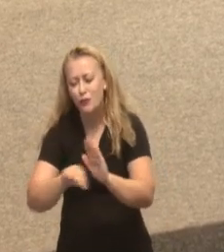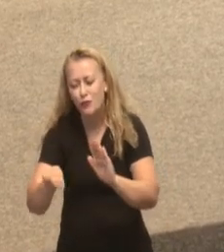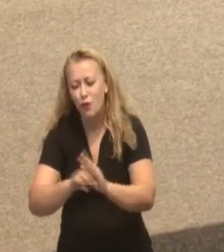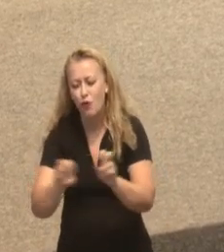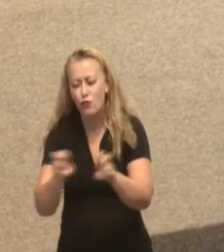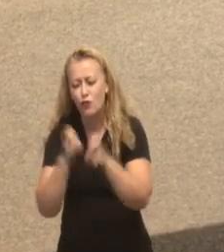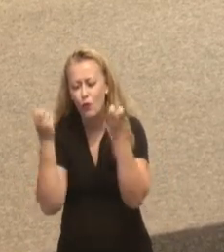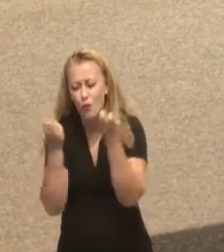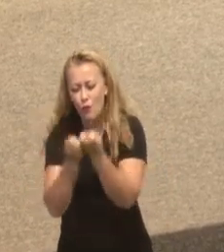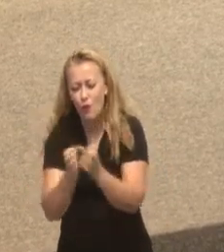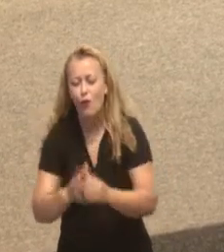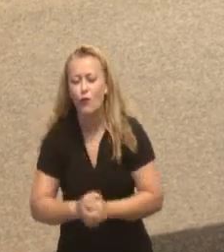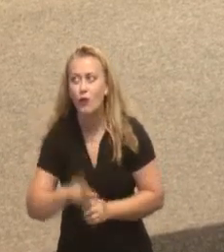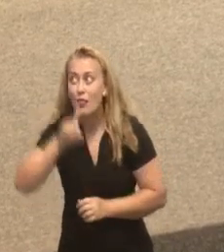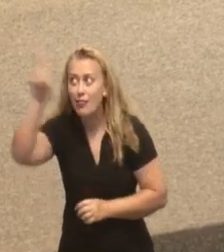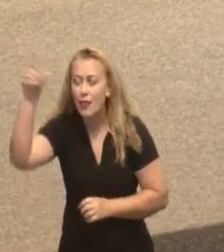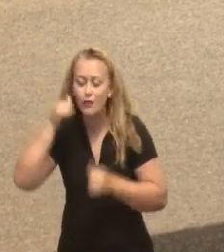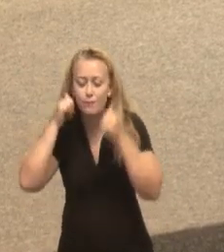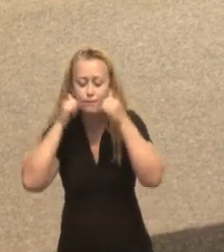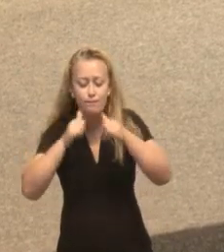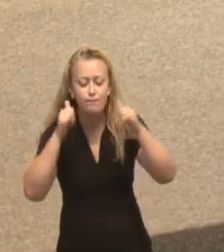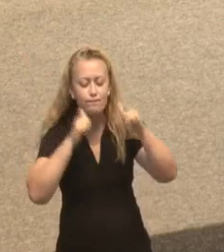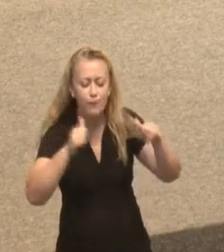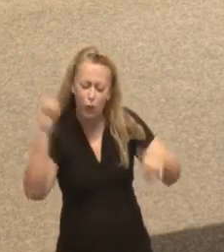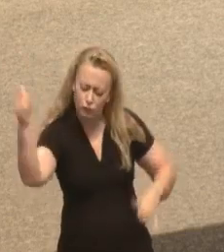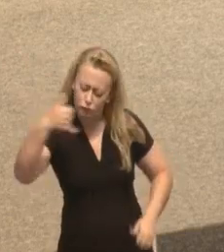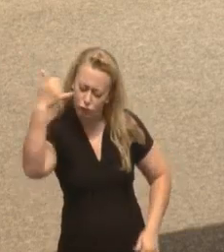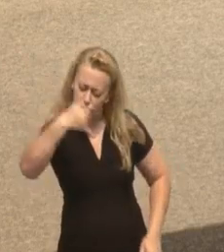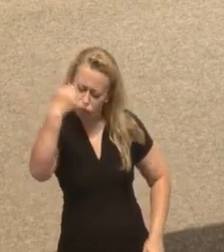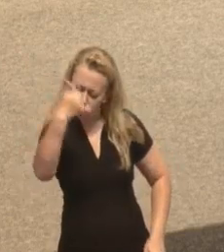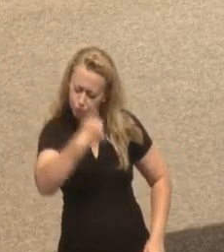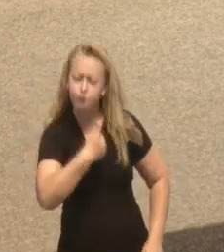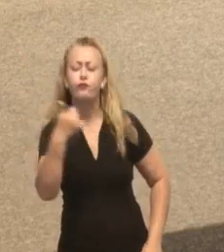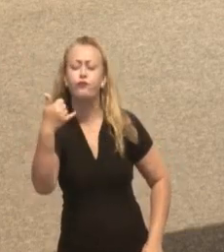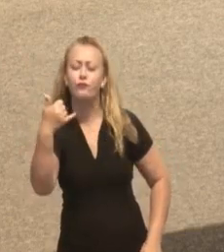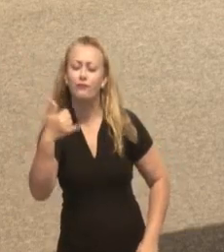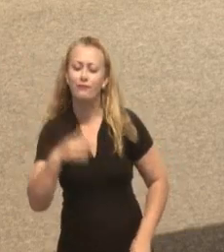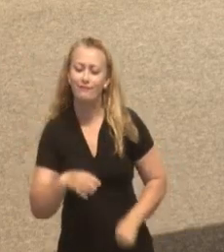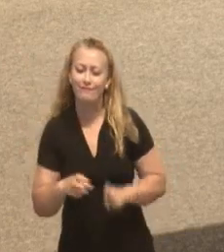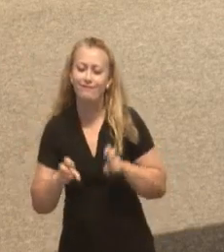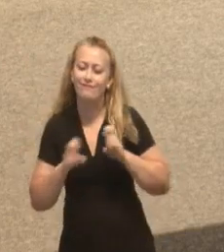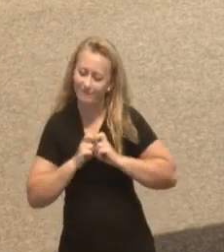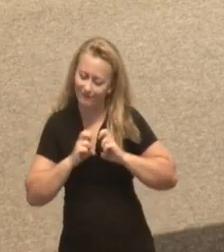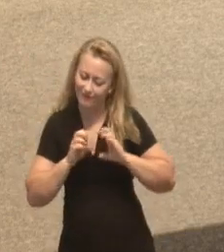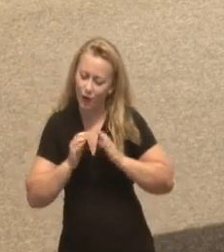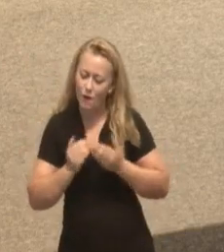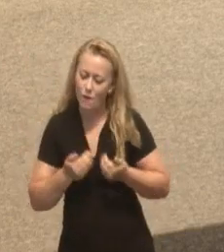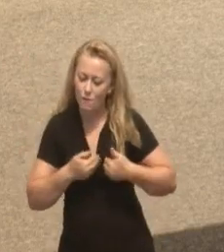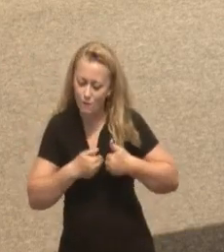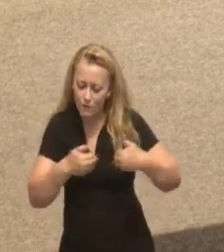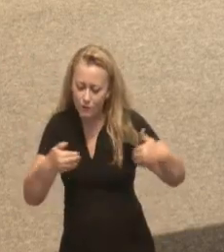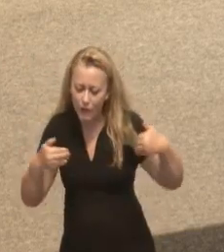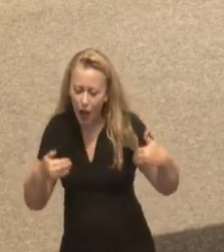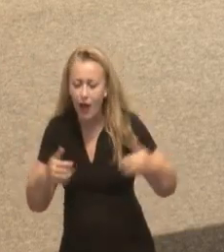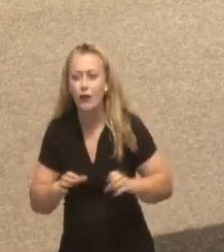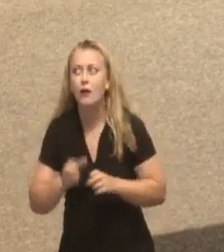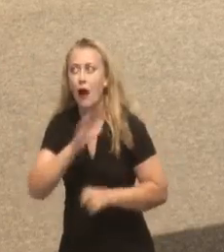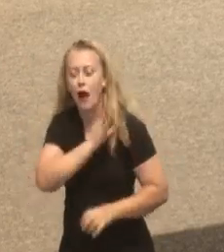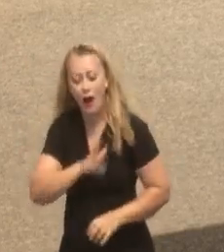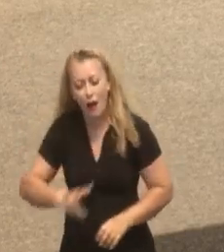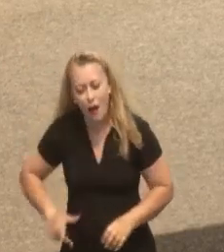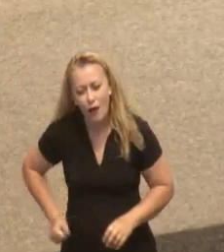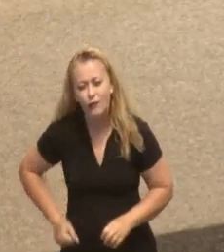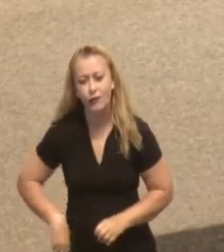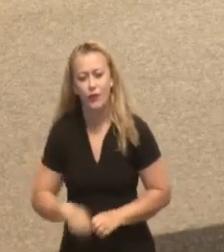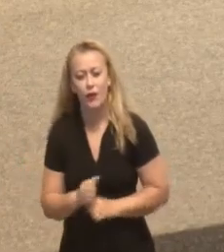enlevo espiritual e que Deus possa falar profundamente ao nosso coração nesta manhã. Vamos nos preparar para adorar, vamos